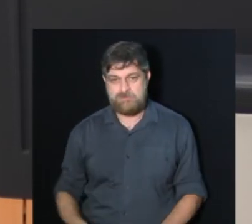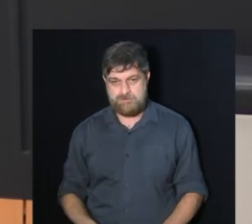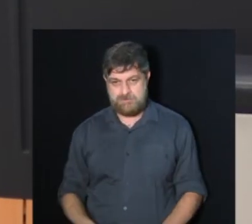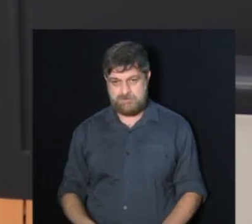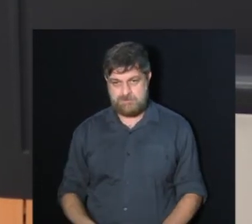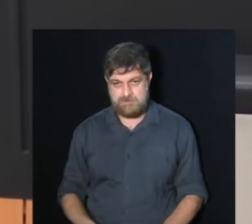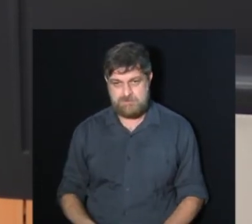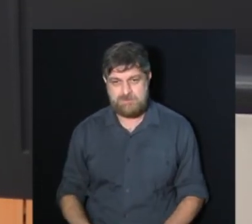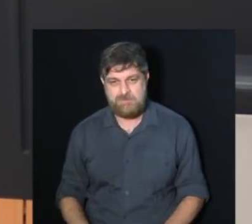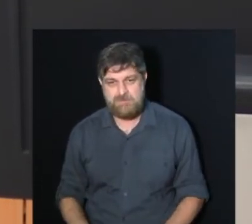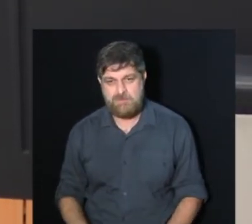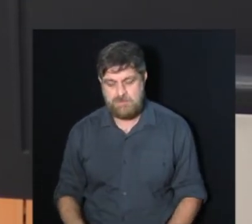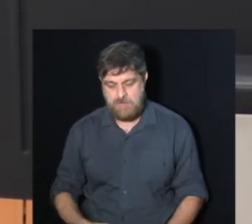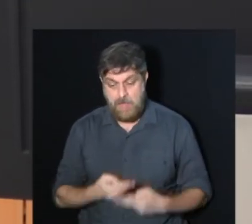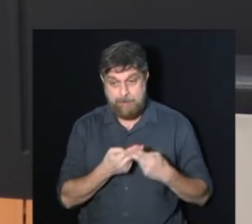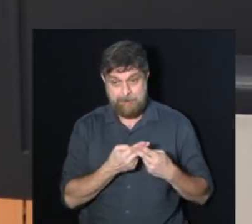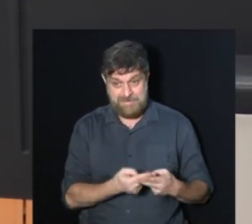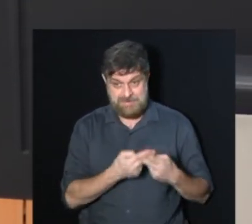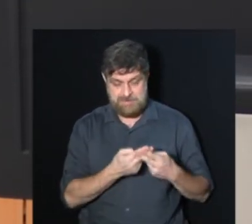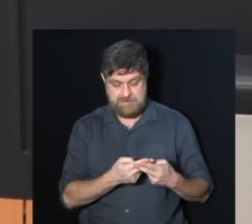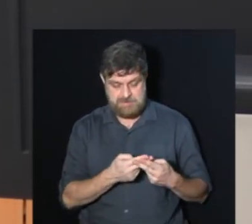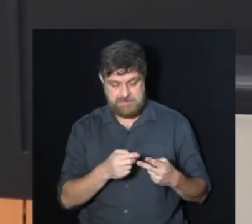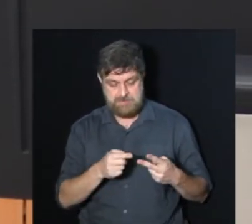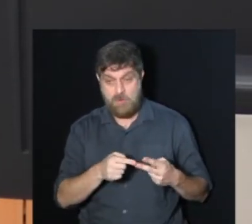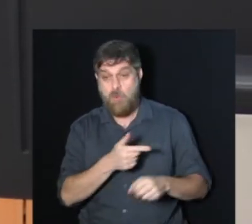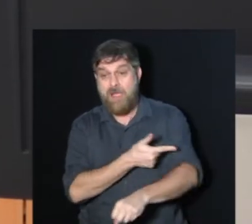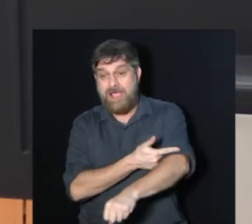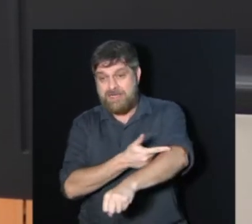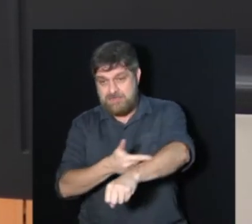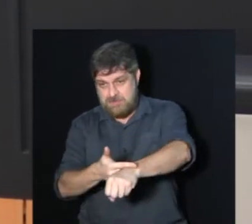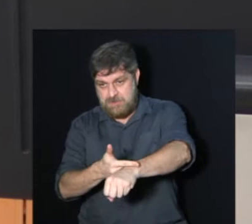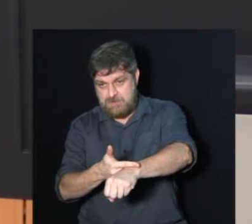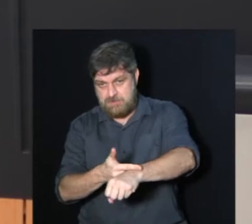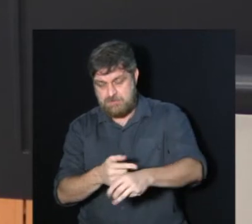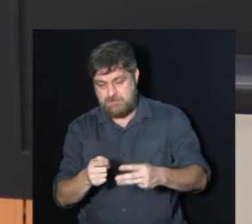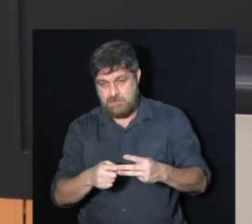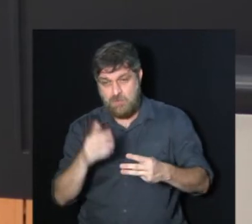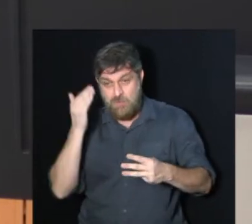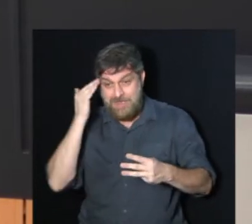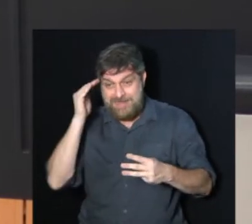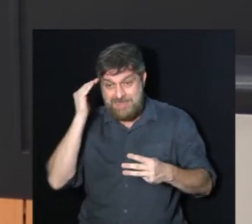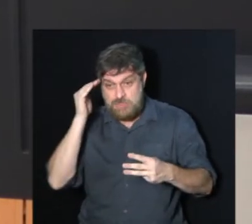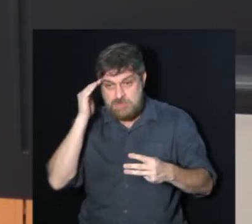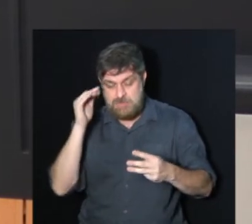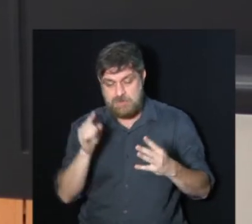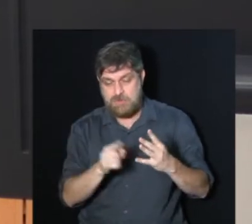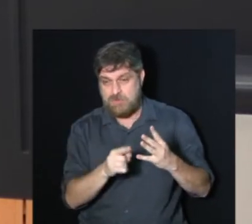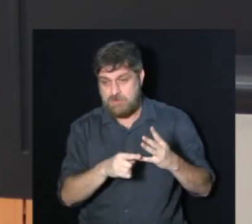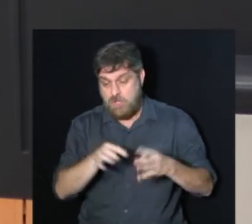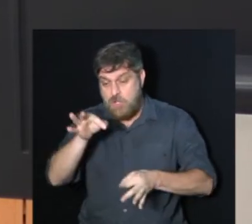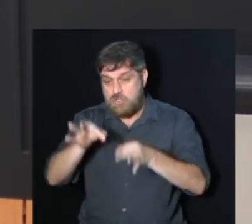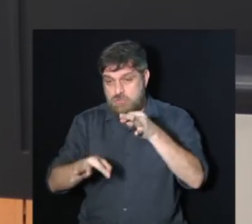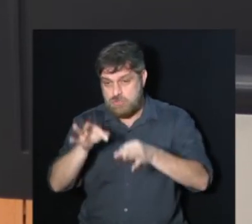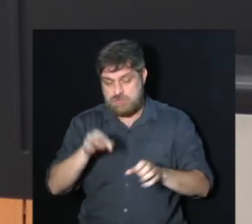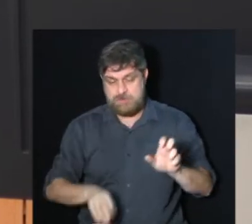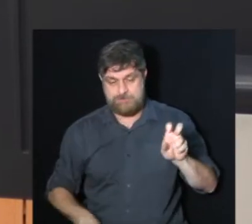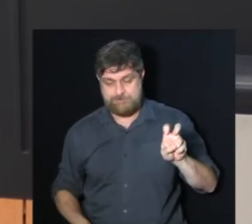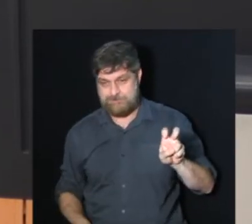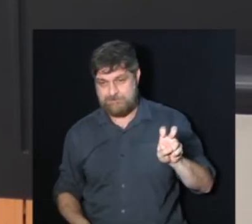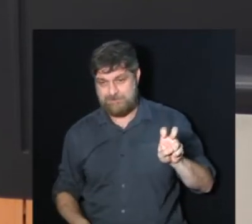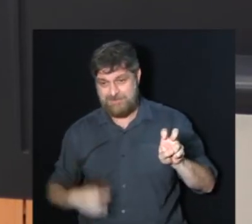Deus, a paciência, o respeito, o entendimento, a justiça,